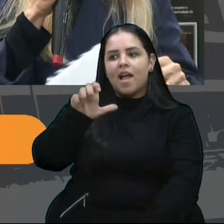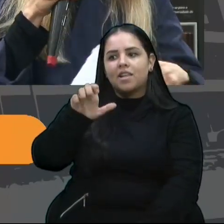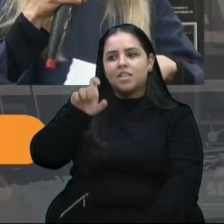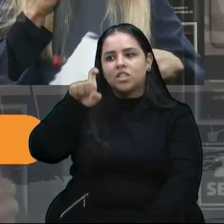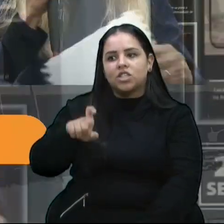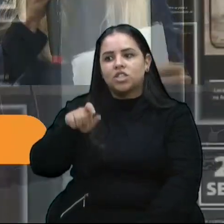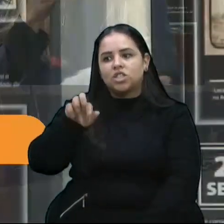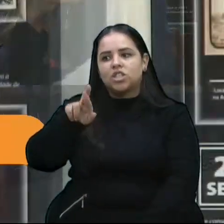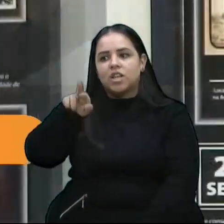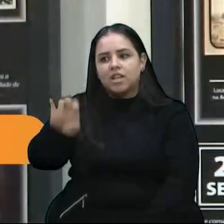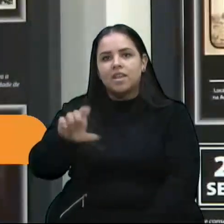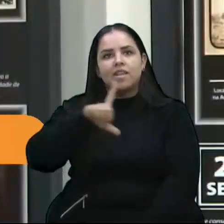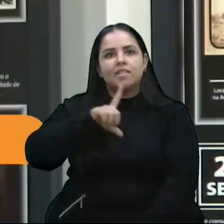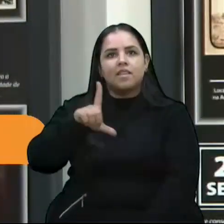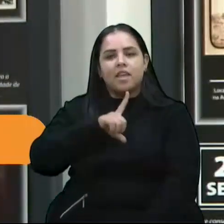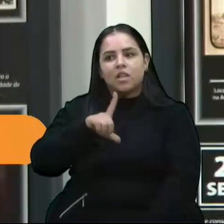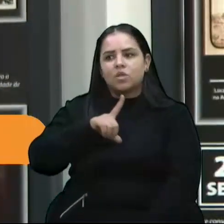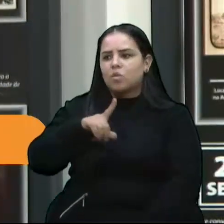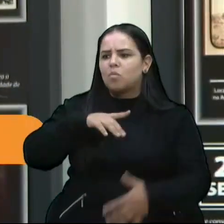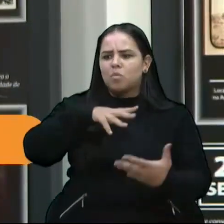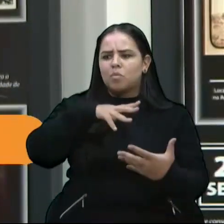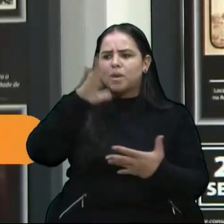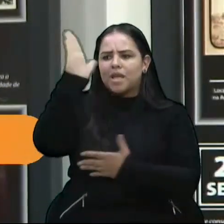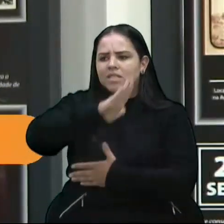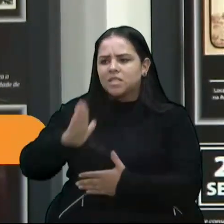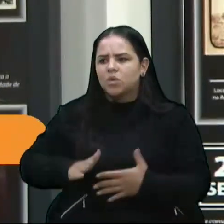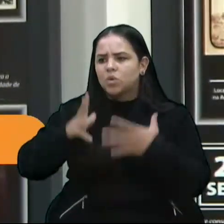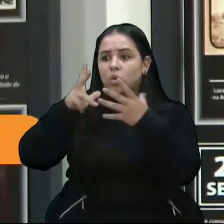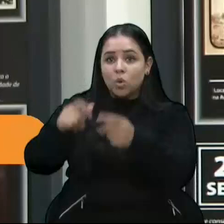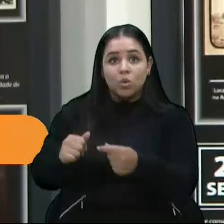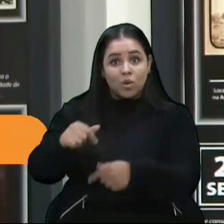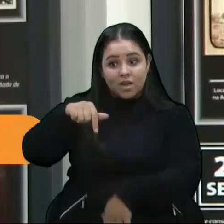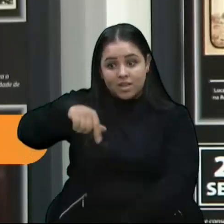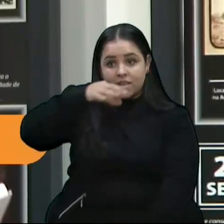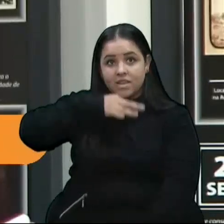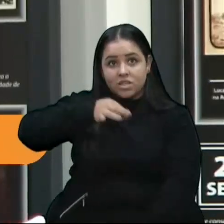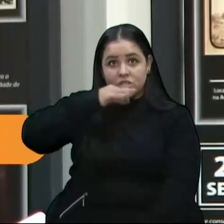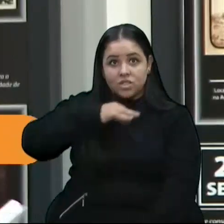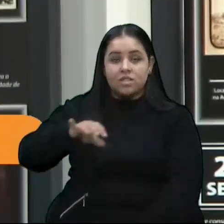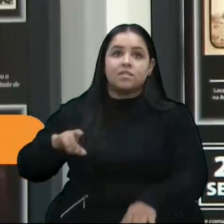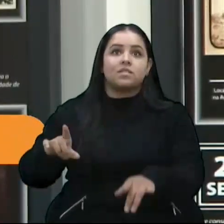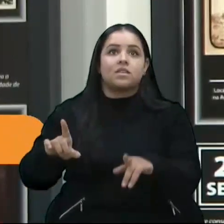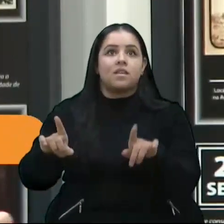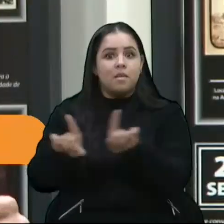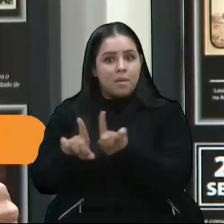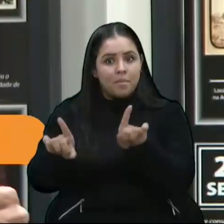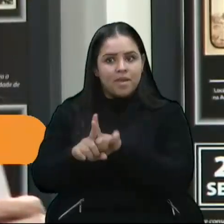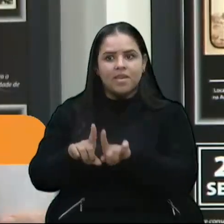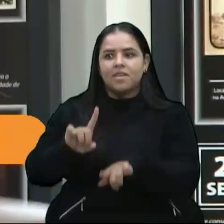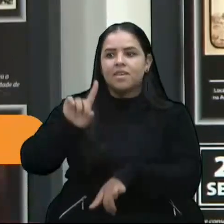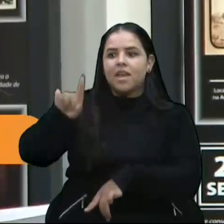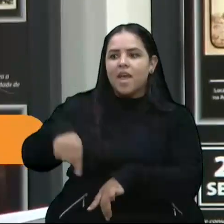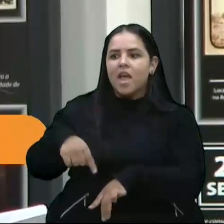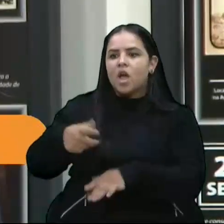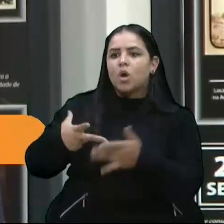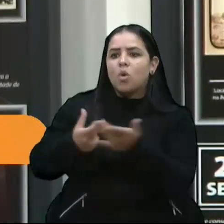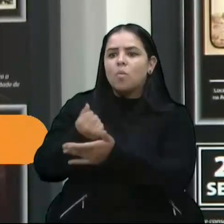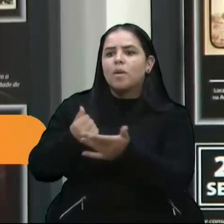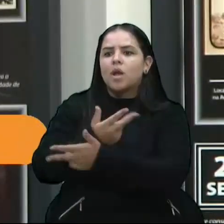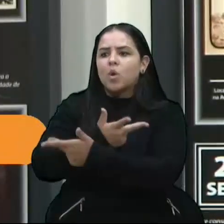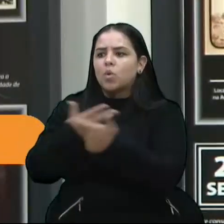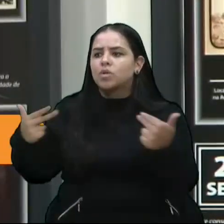onda também no Brasil todo, mas em Caxias também, que é de incentivar o consumo local, né, a compra no que está